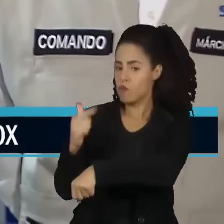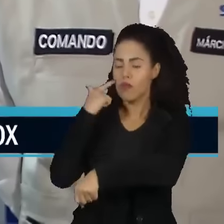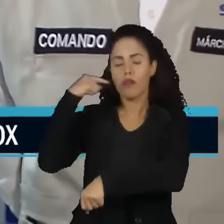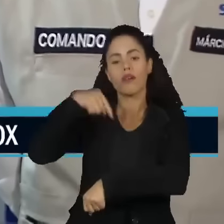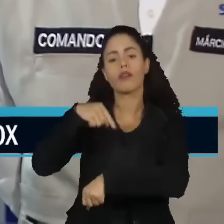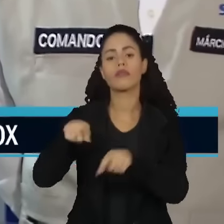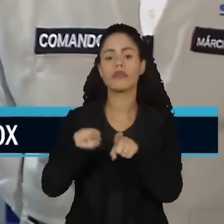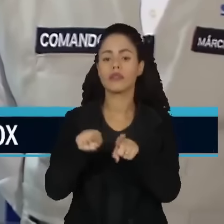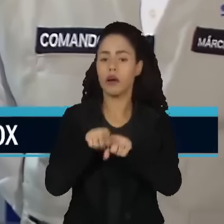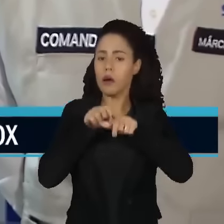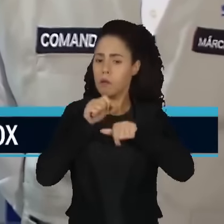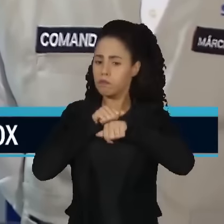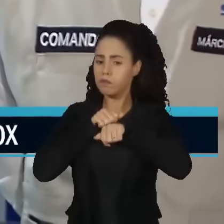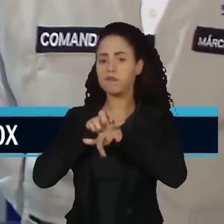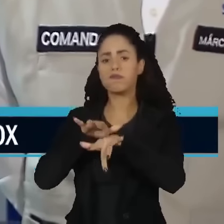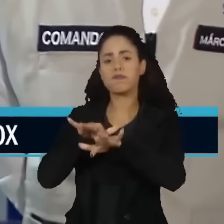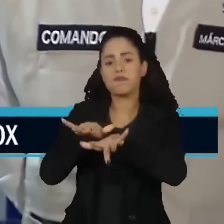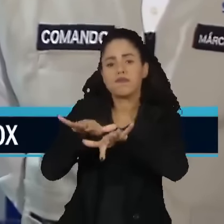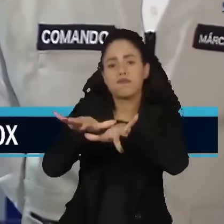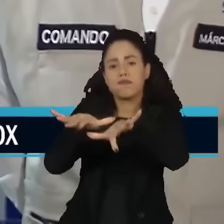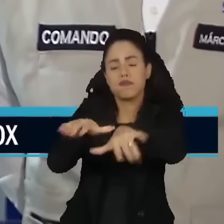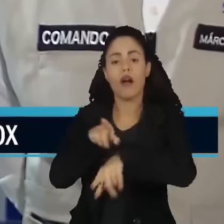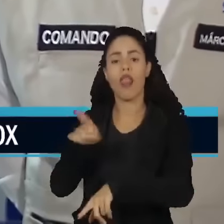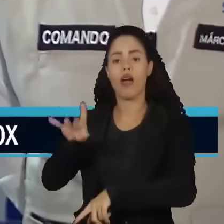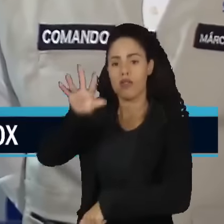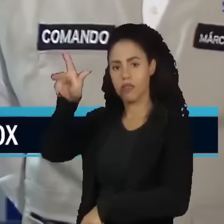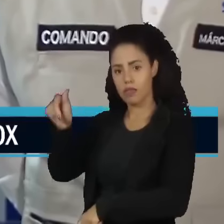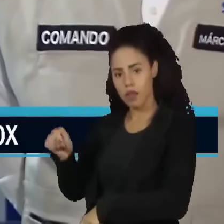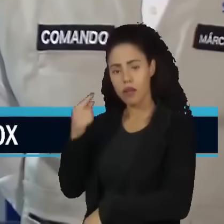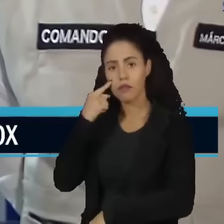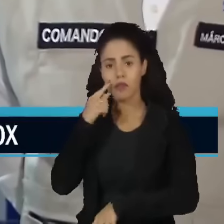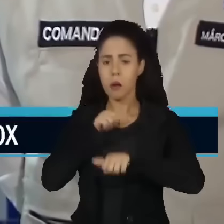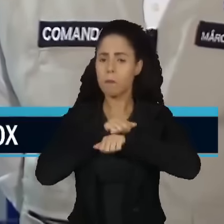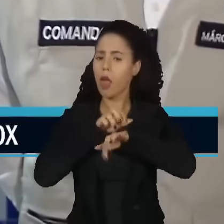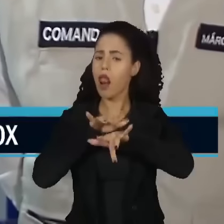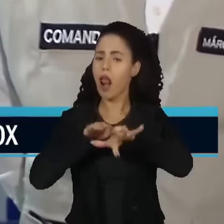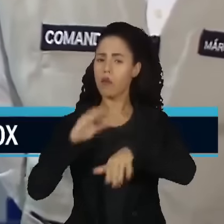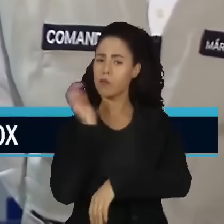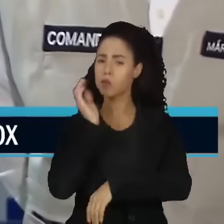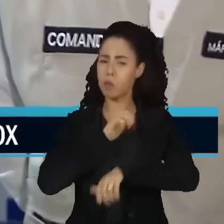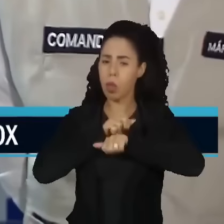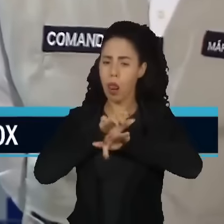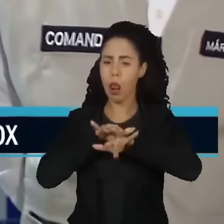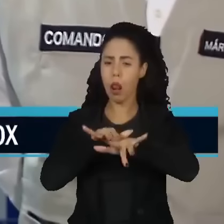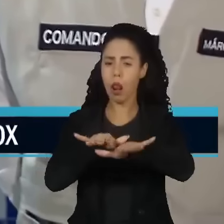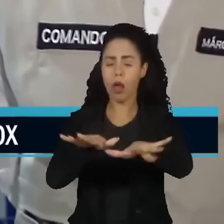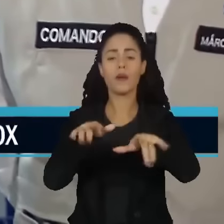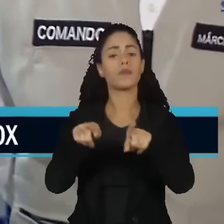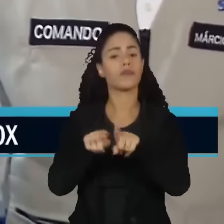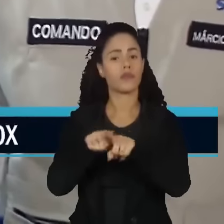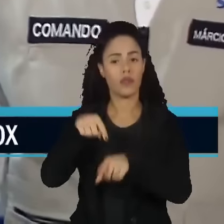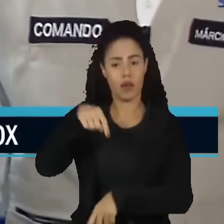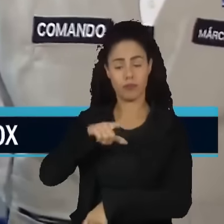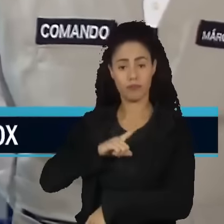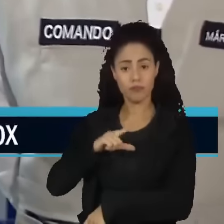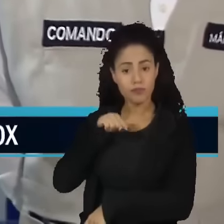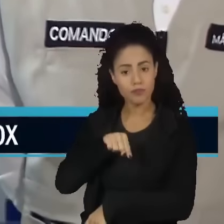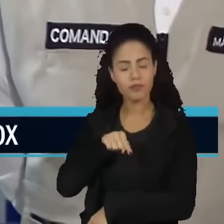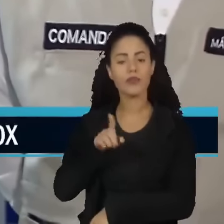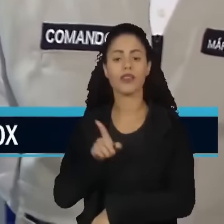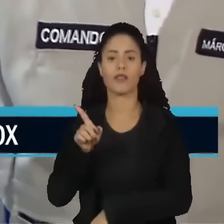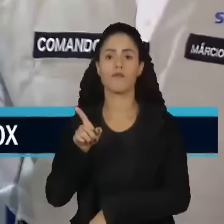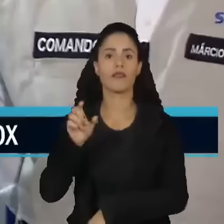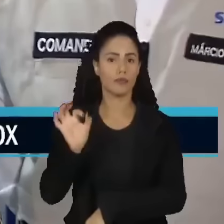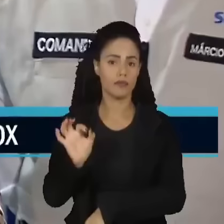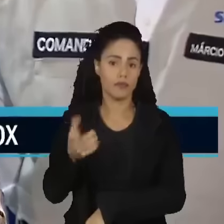eh essa esses surtos com maior transmissão maior capacidade de transmissão e também maior